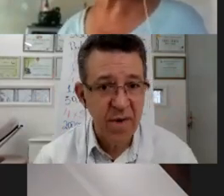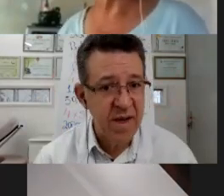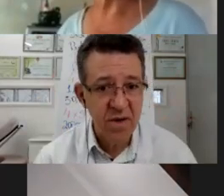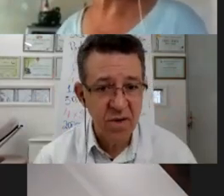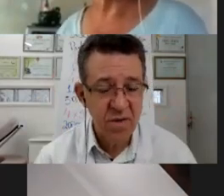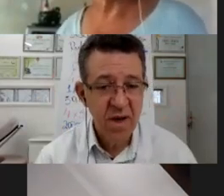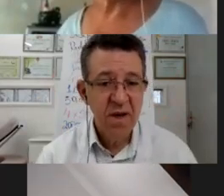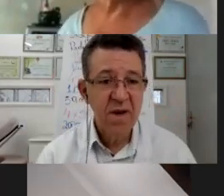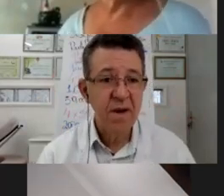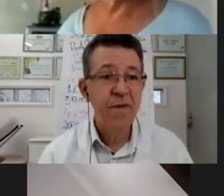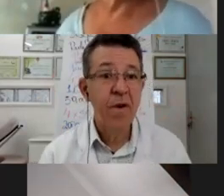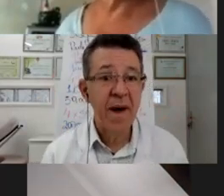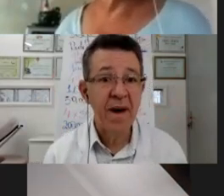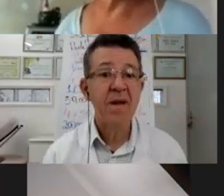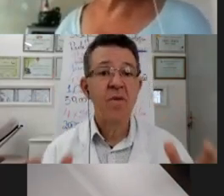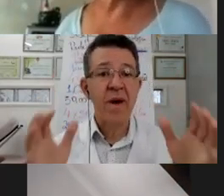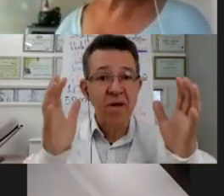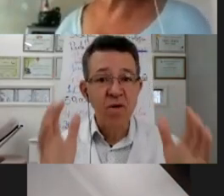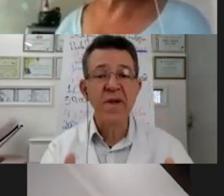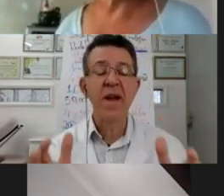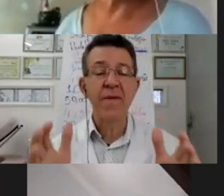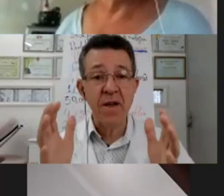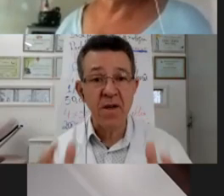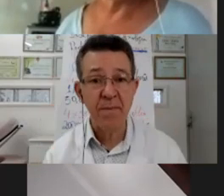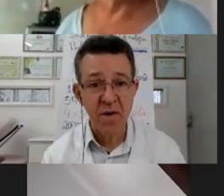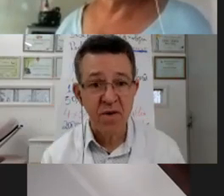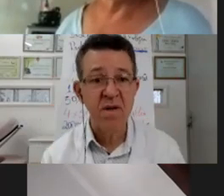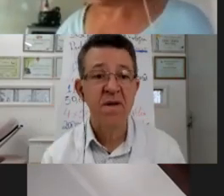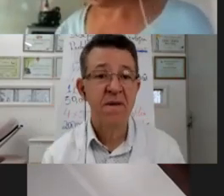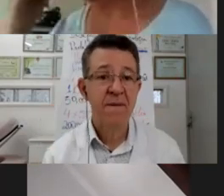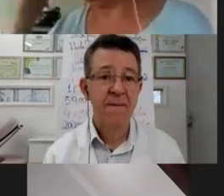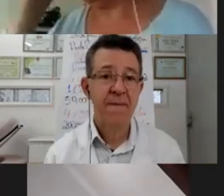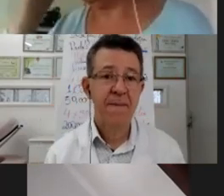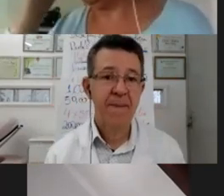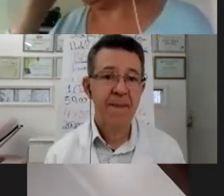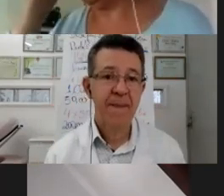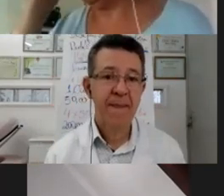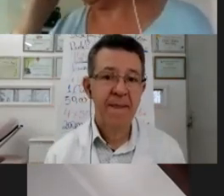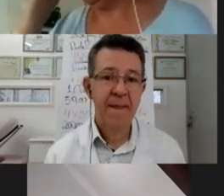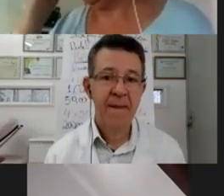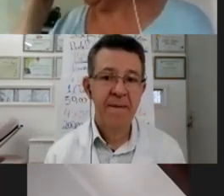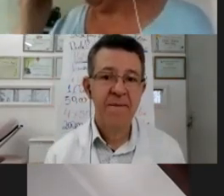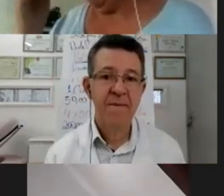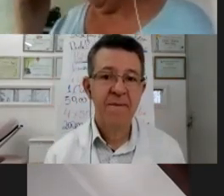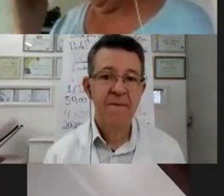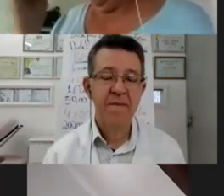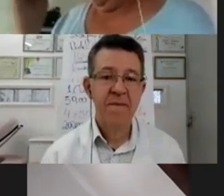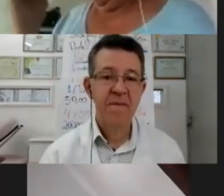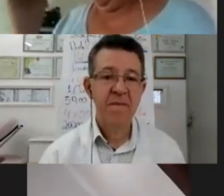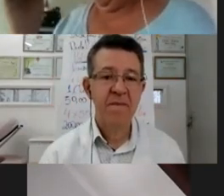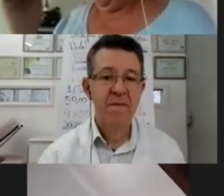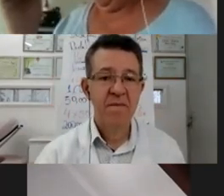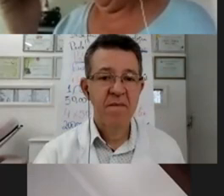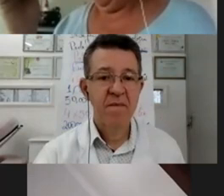quero formar isso. Eu quero formar uma turma de reflexoterapeutas. É, porque assim, eu já